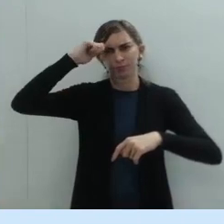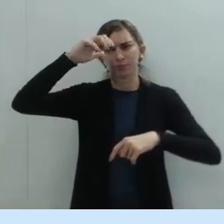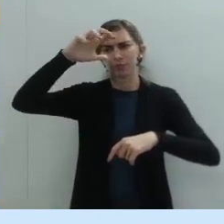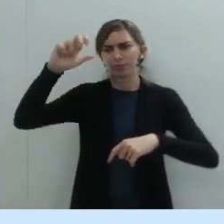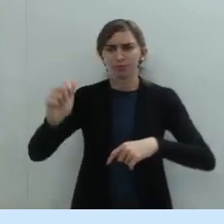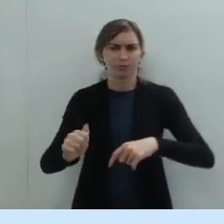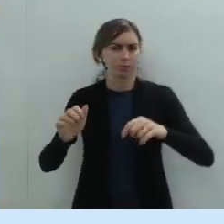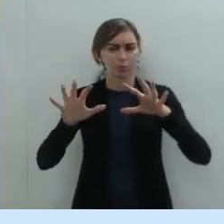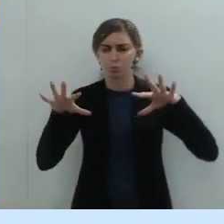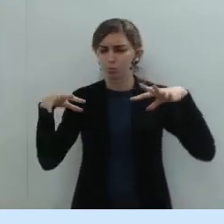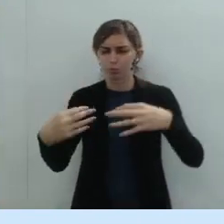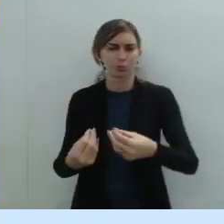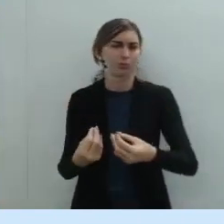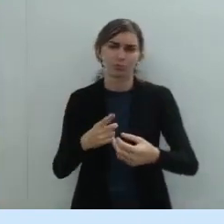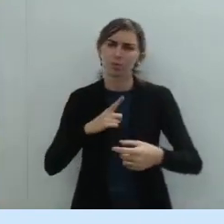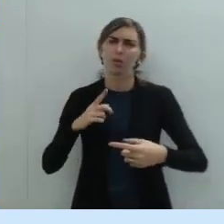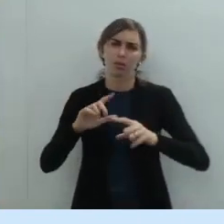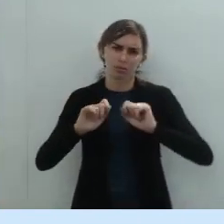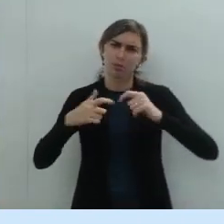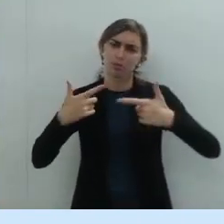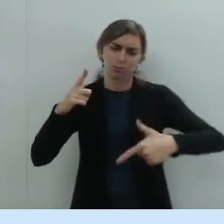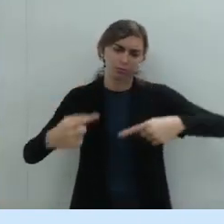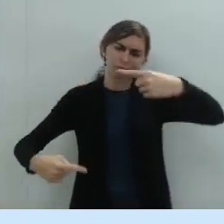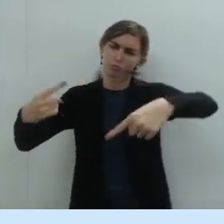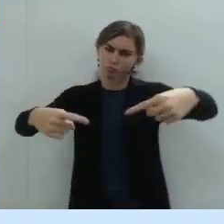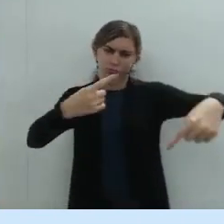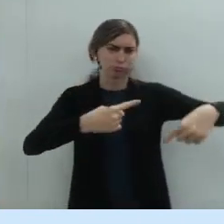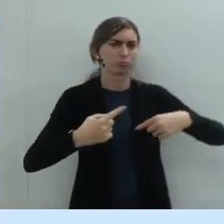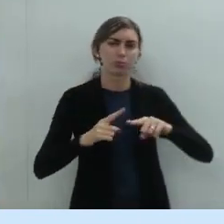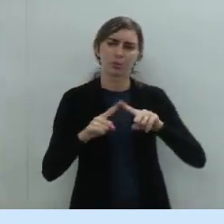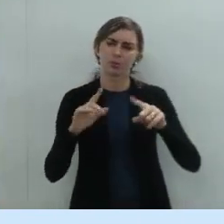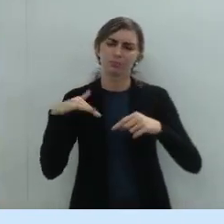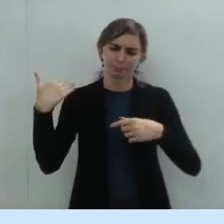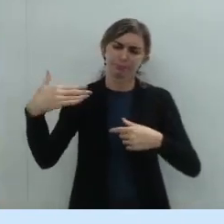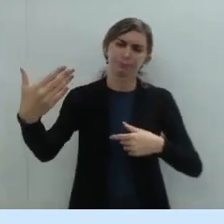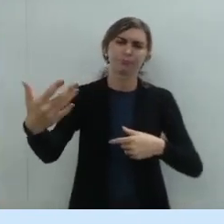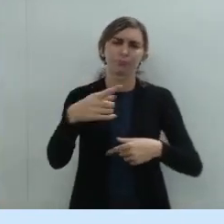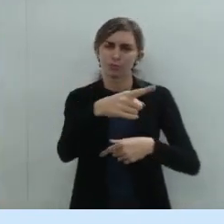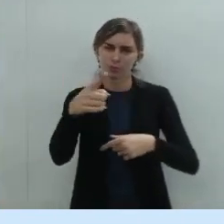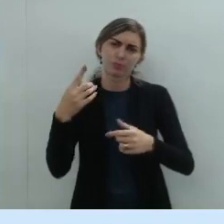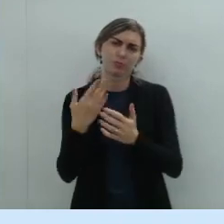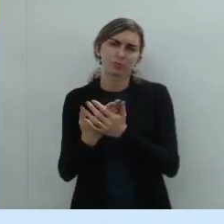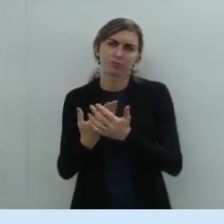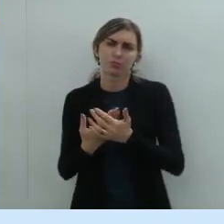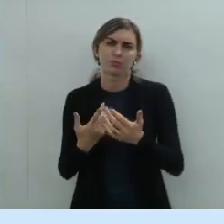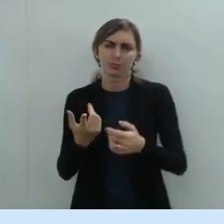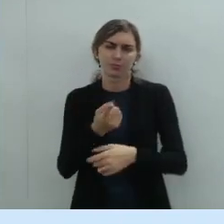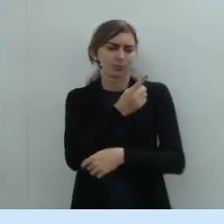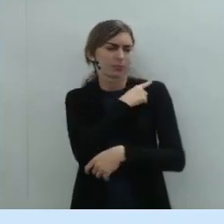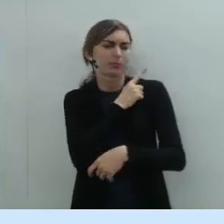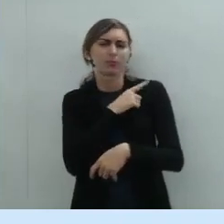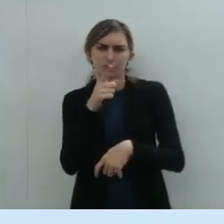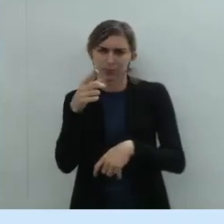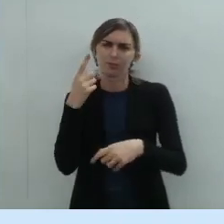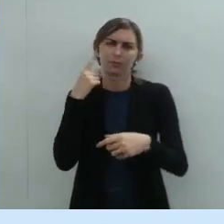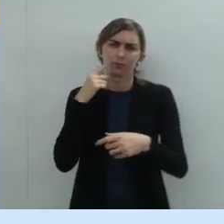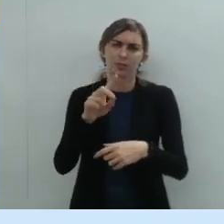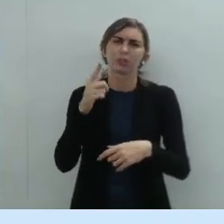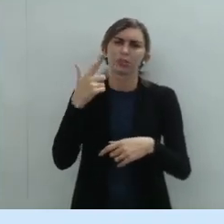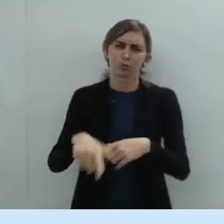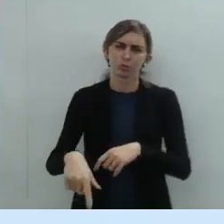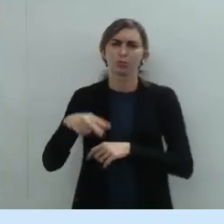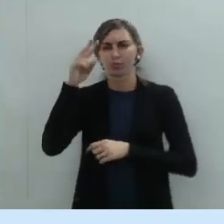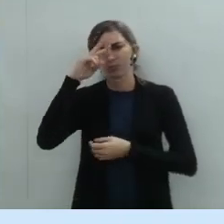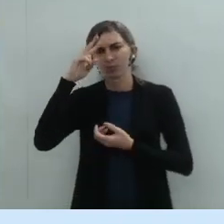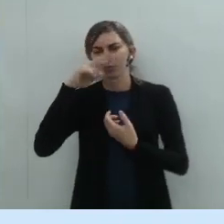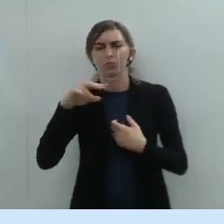sua existência. Obviamente tinha conflitos, etc. Mas isso é lá na frente, né? Quando você for lá para o primeiro ano, você vai novamente rever a história